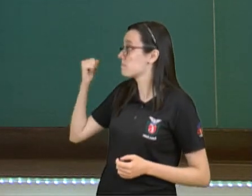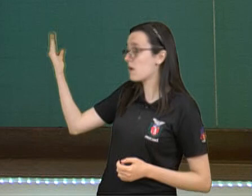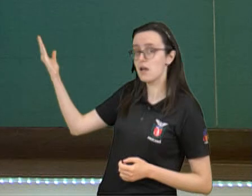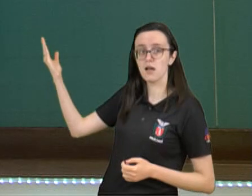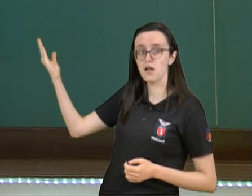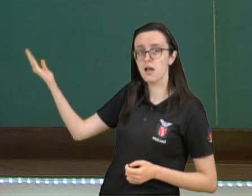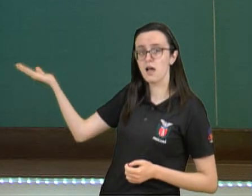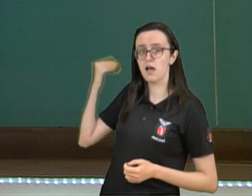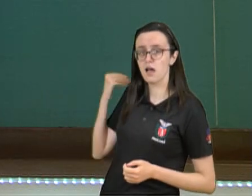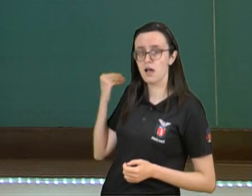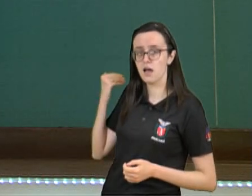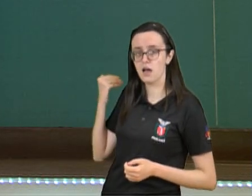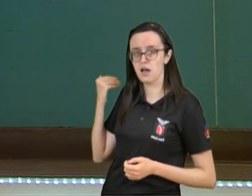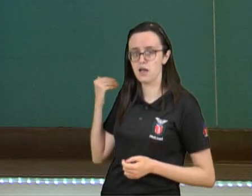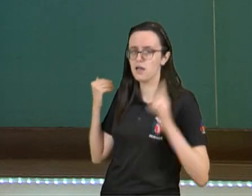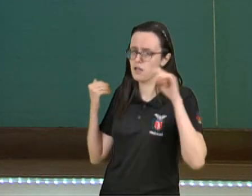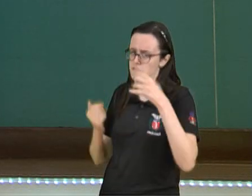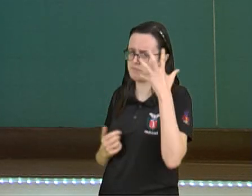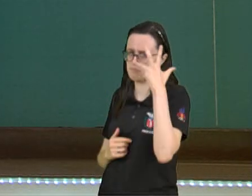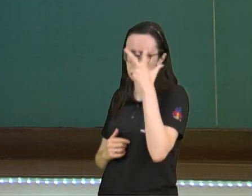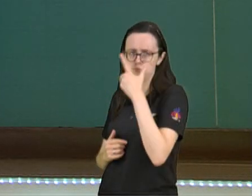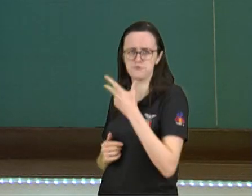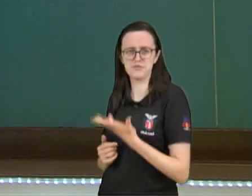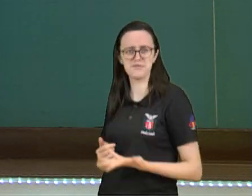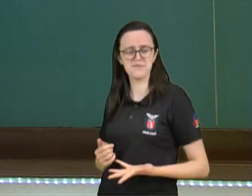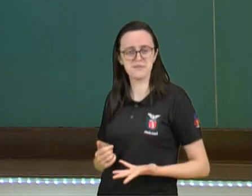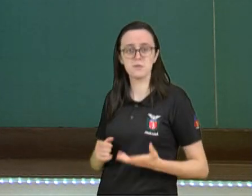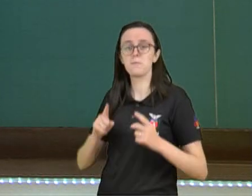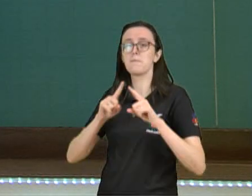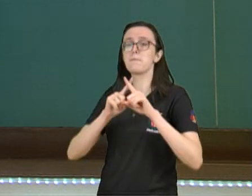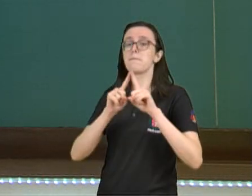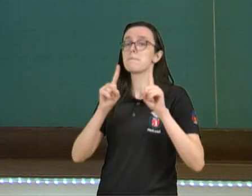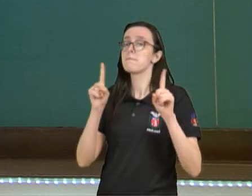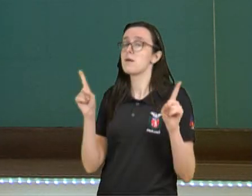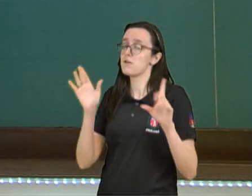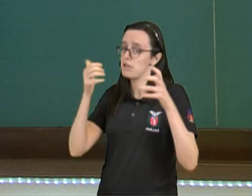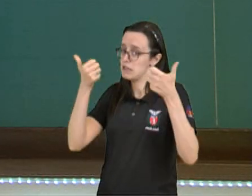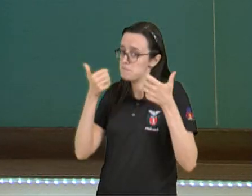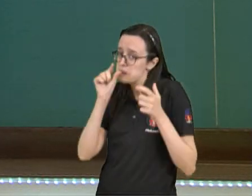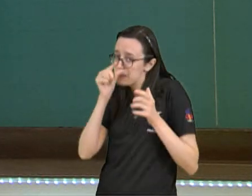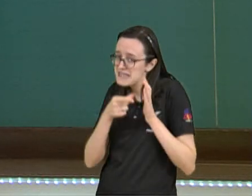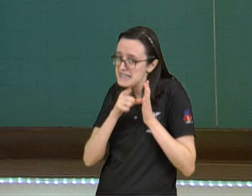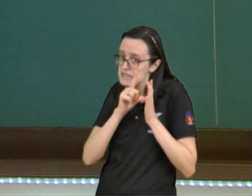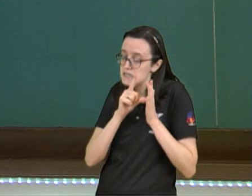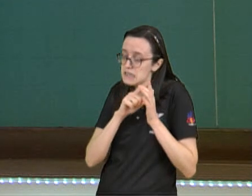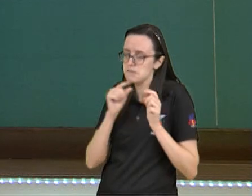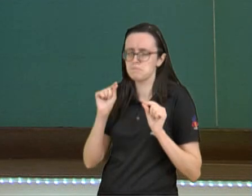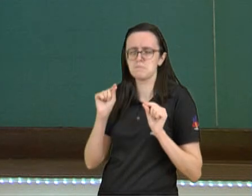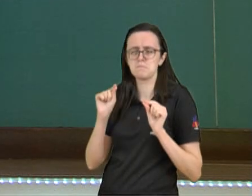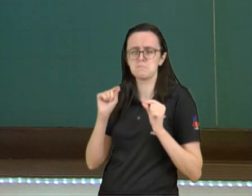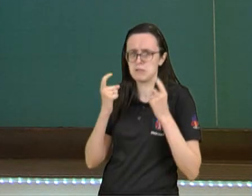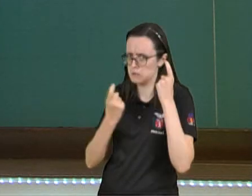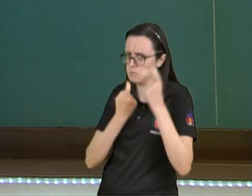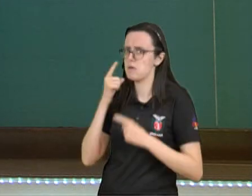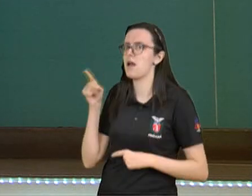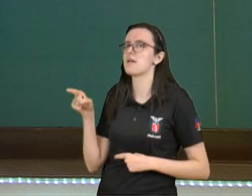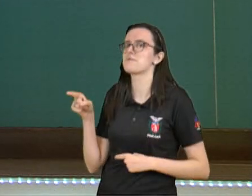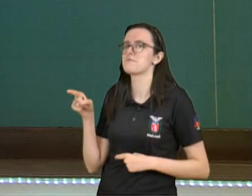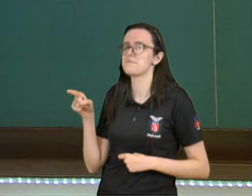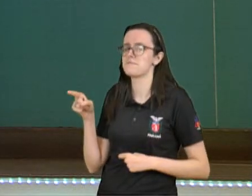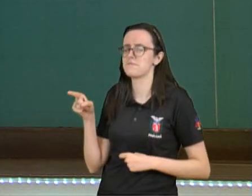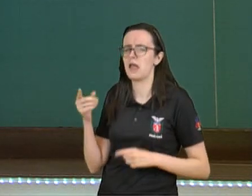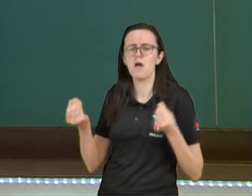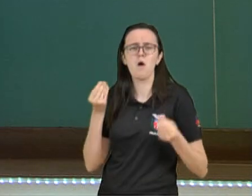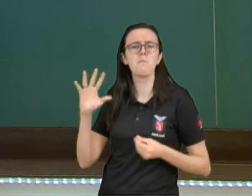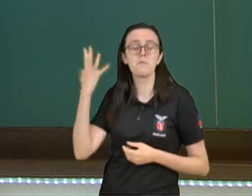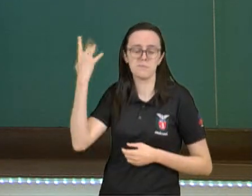E na imagem da direita, é muito bonito esse fenômeno. Porém, como disse ali, tem que se preocupar. Então vamos entender como